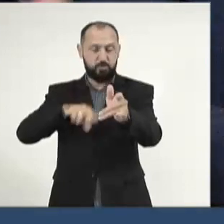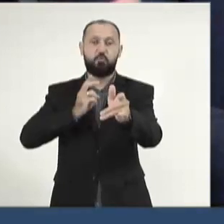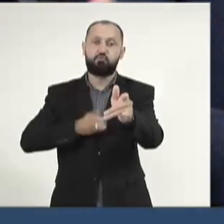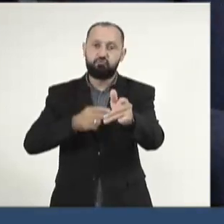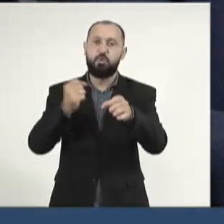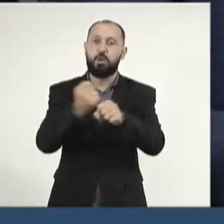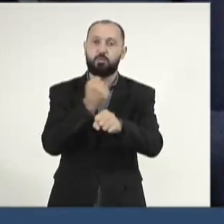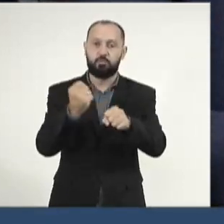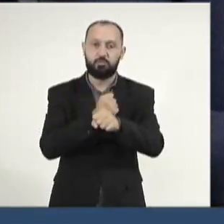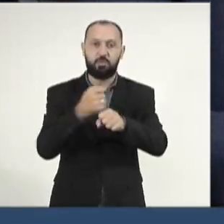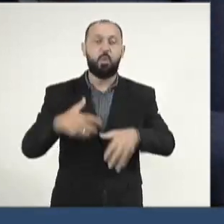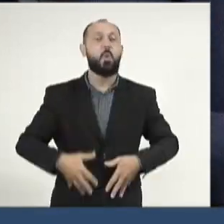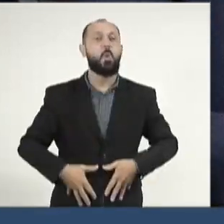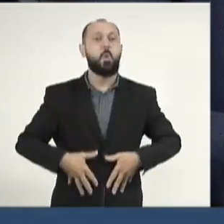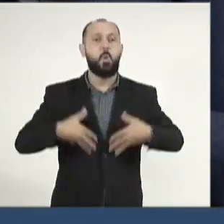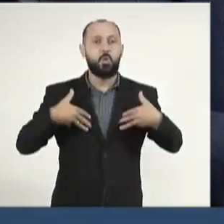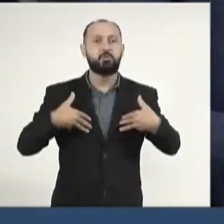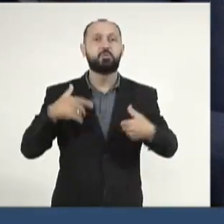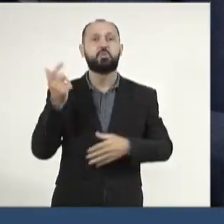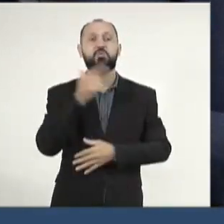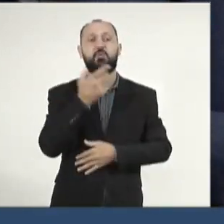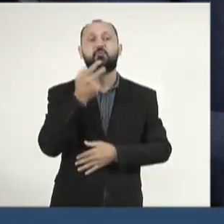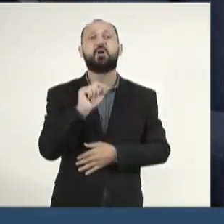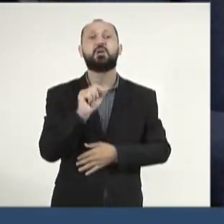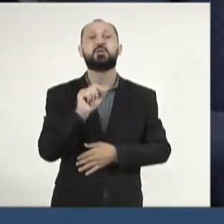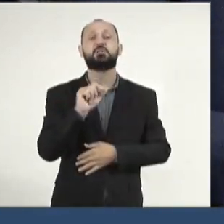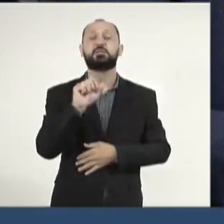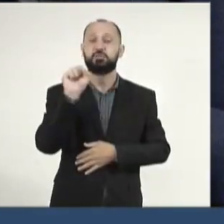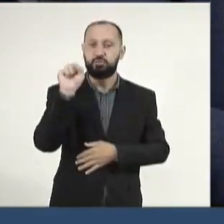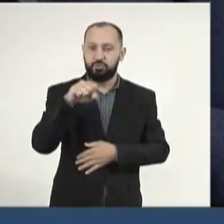obra. Então, é um orgulho a gente poder dizer que